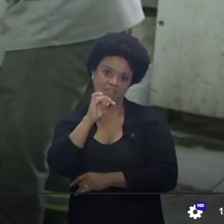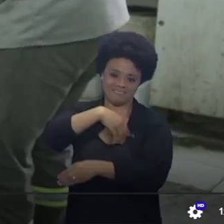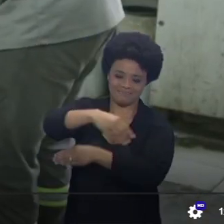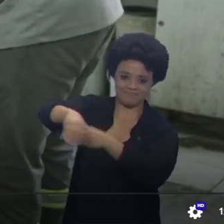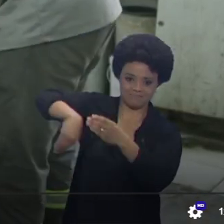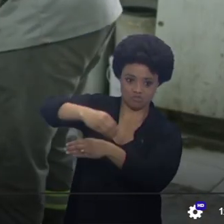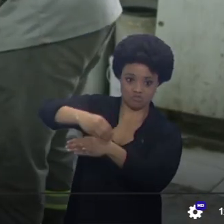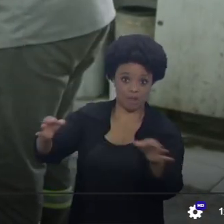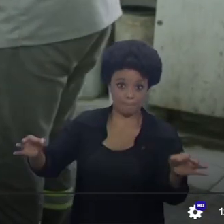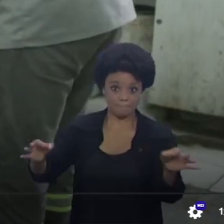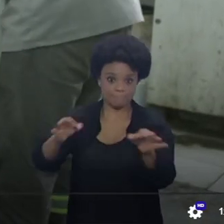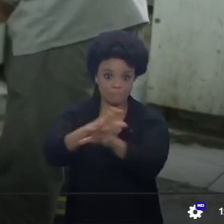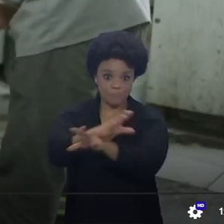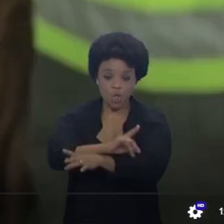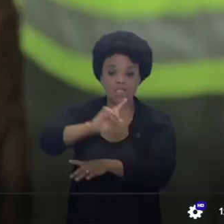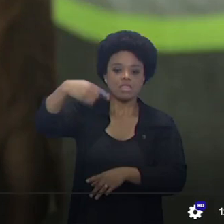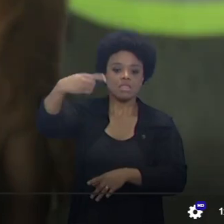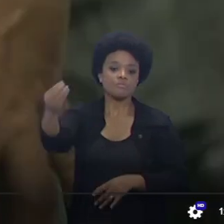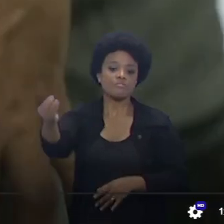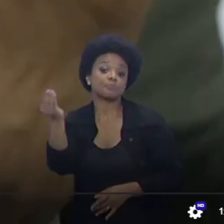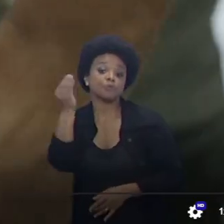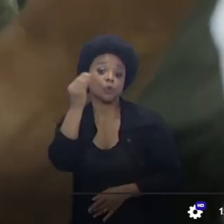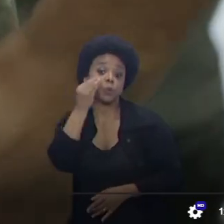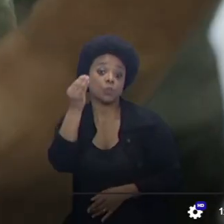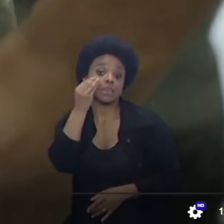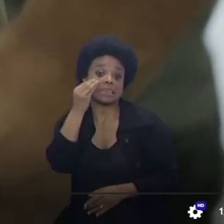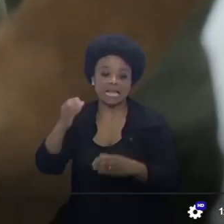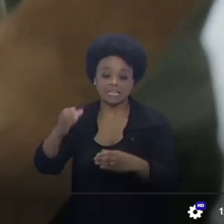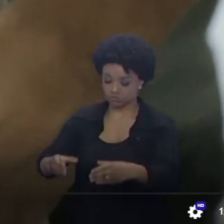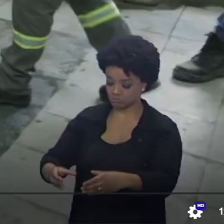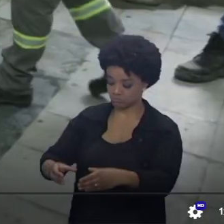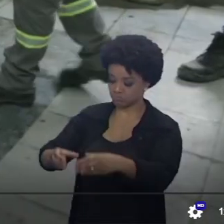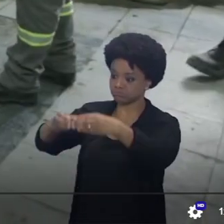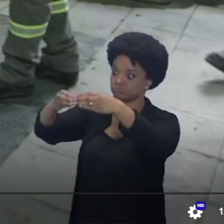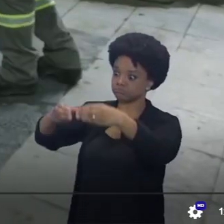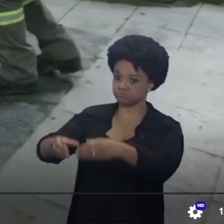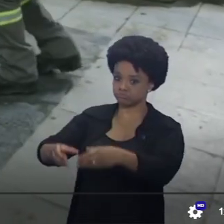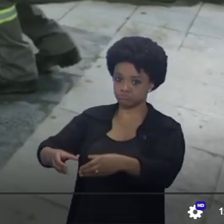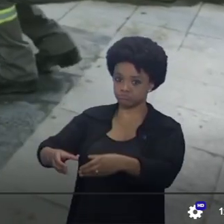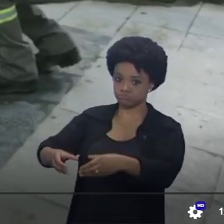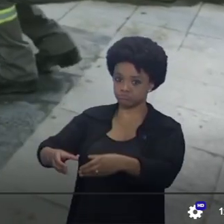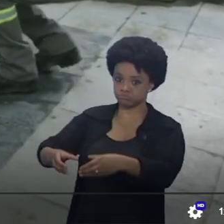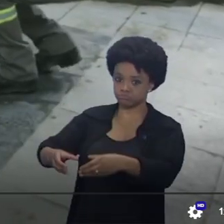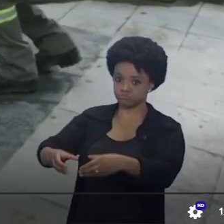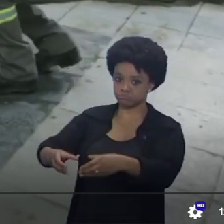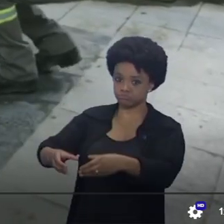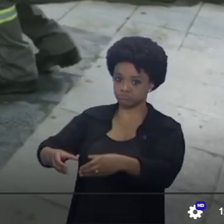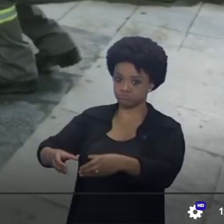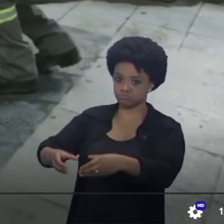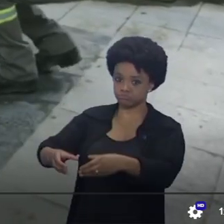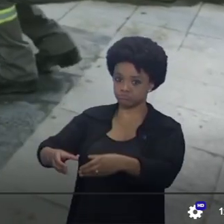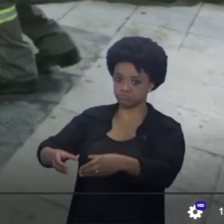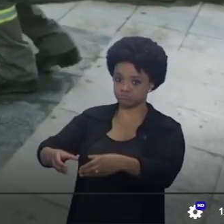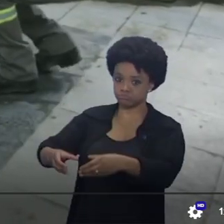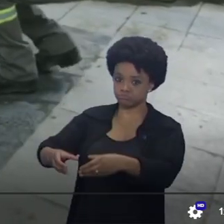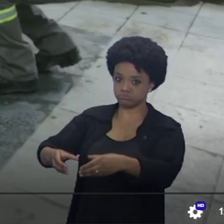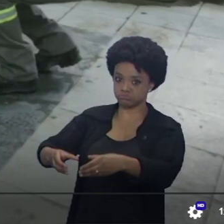Feito isso, o slump test, ou seja, o teste de consistência do concreto, é